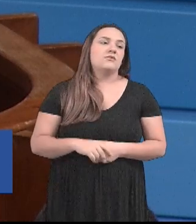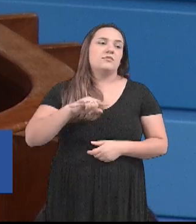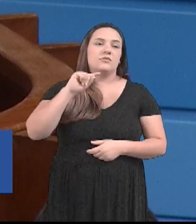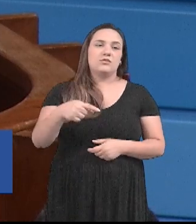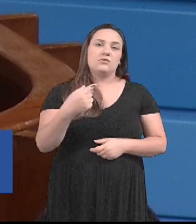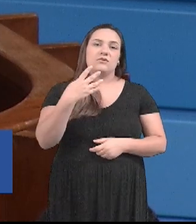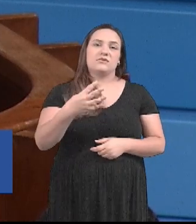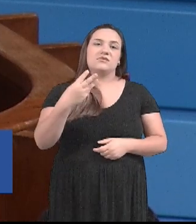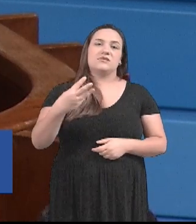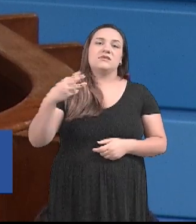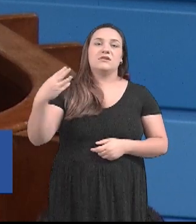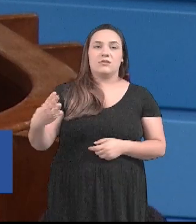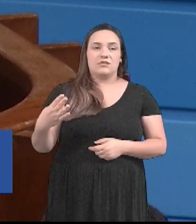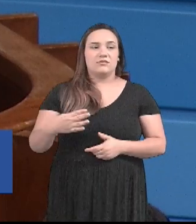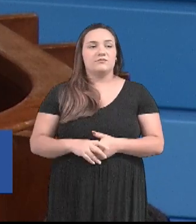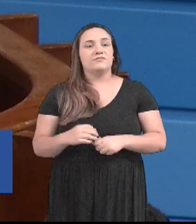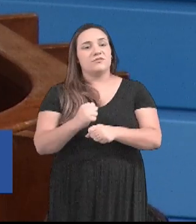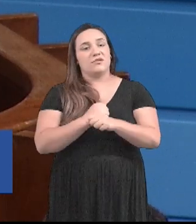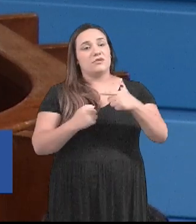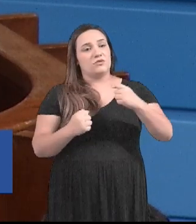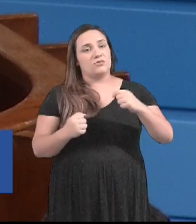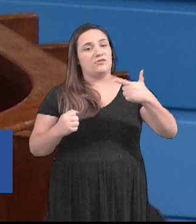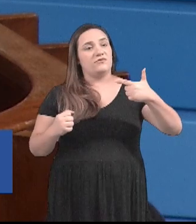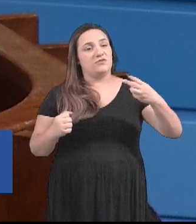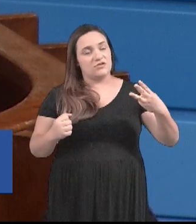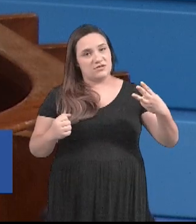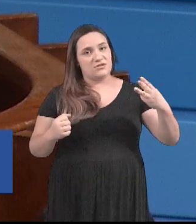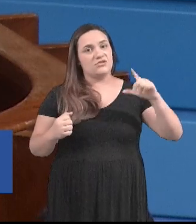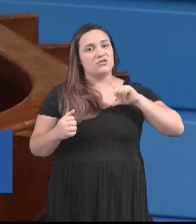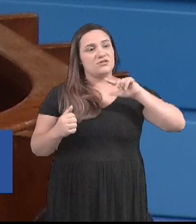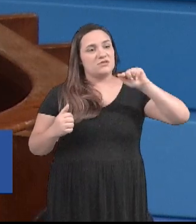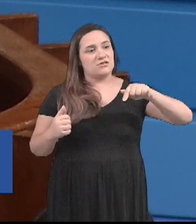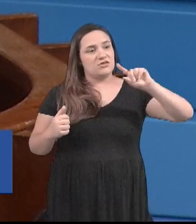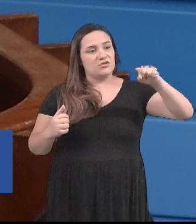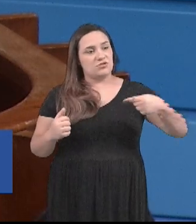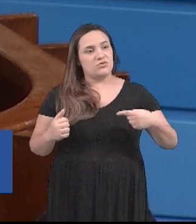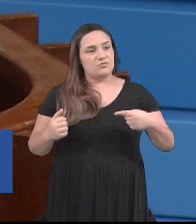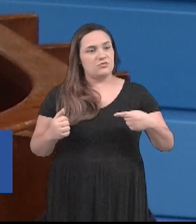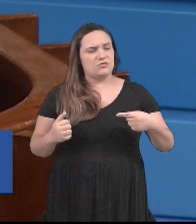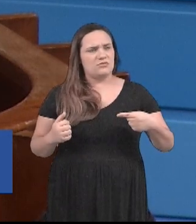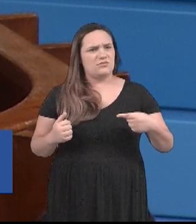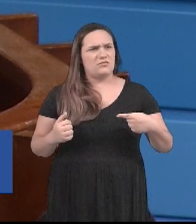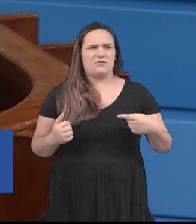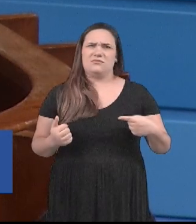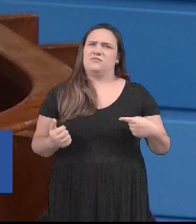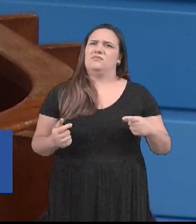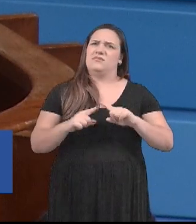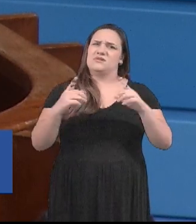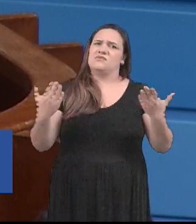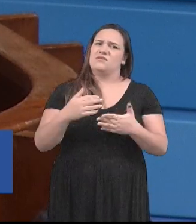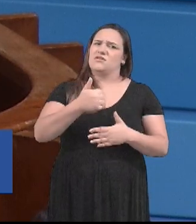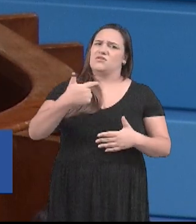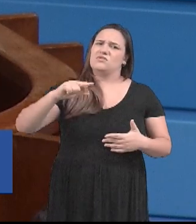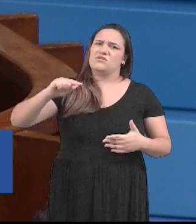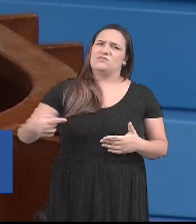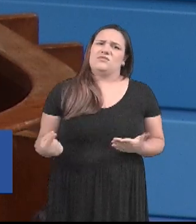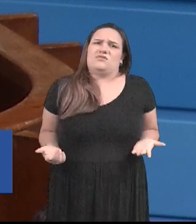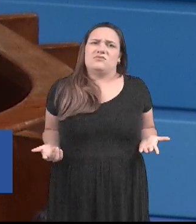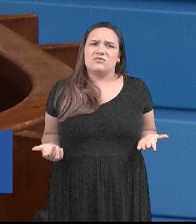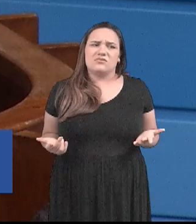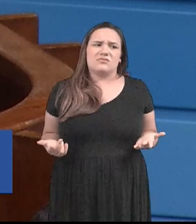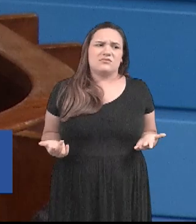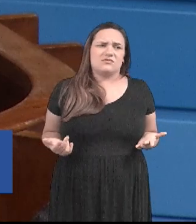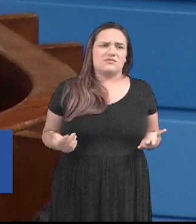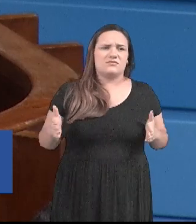1.434. 2022, informaram 7 mil, já há 12 mil. Isso em menos